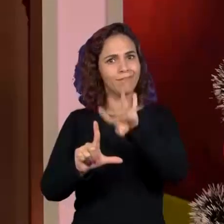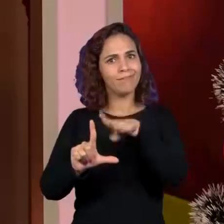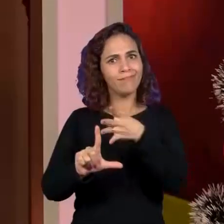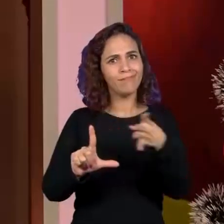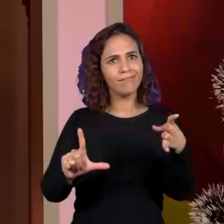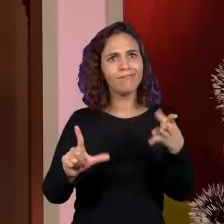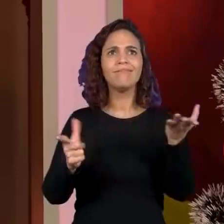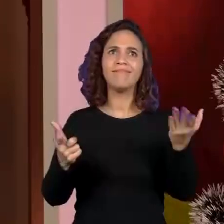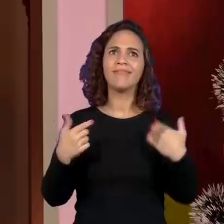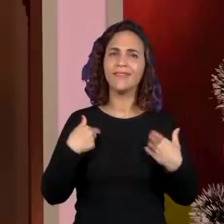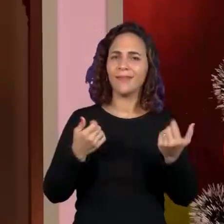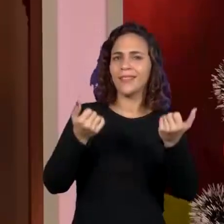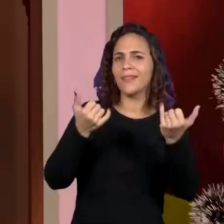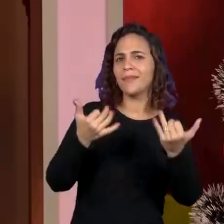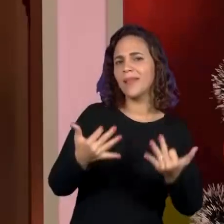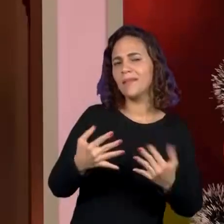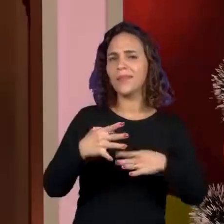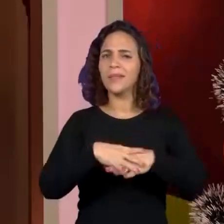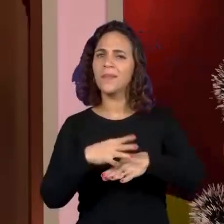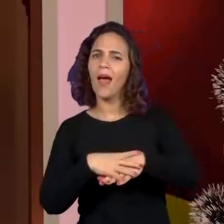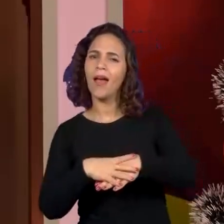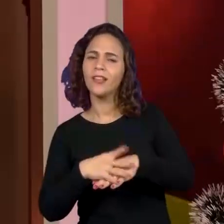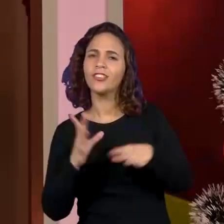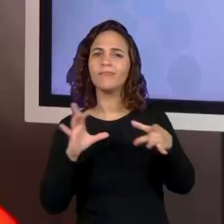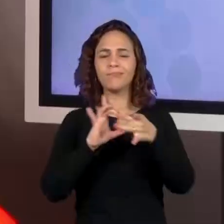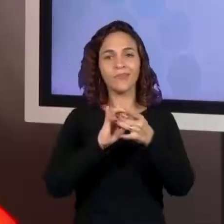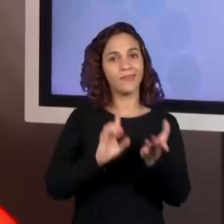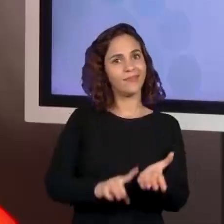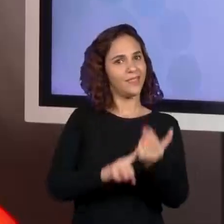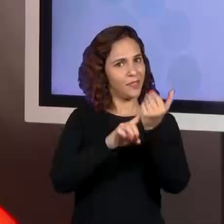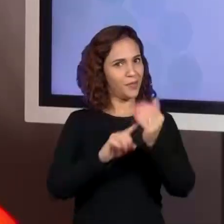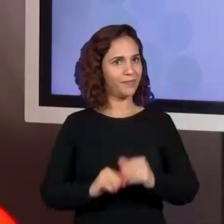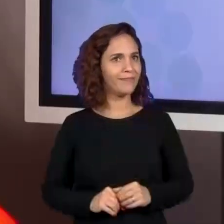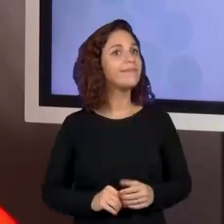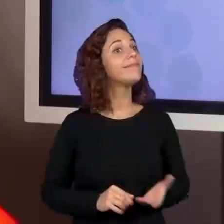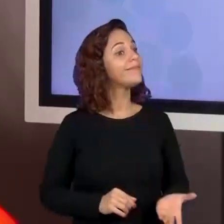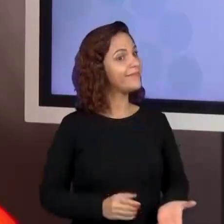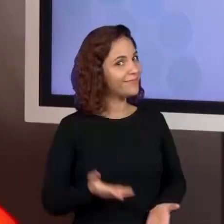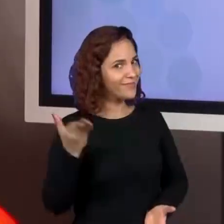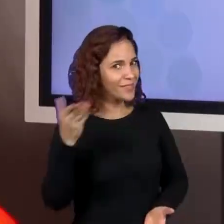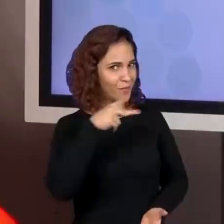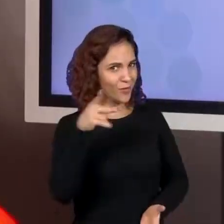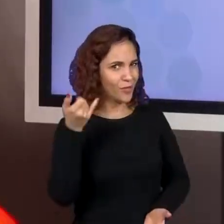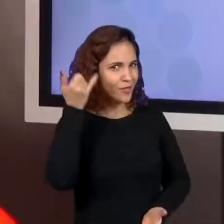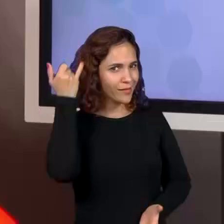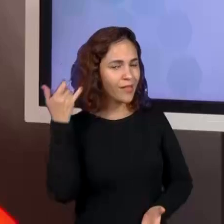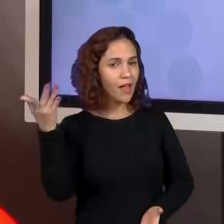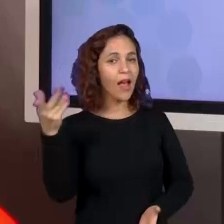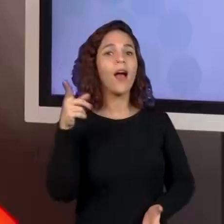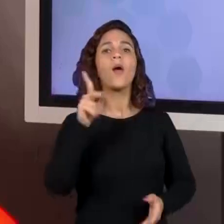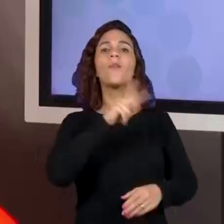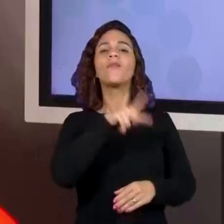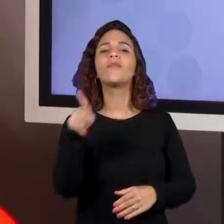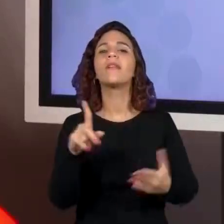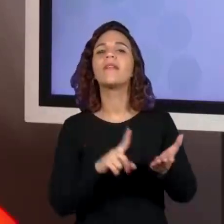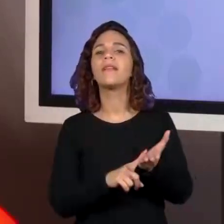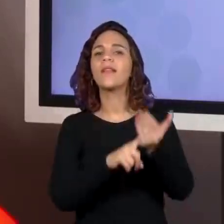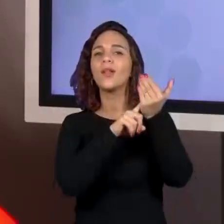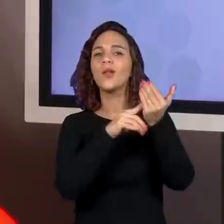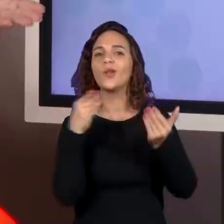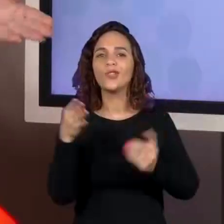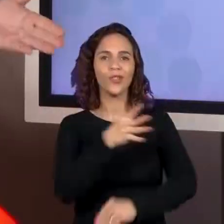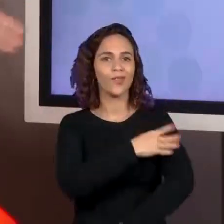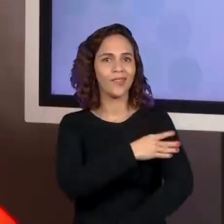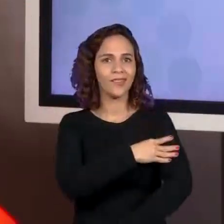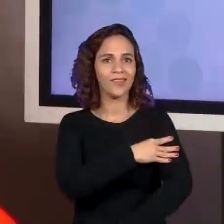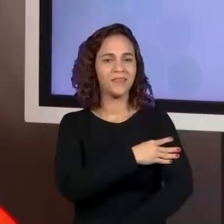sobre as tecnologias da matemática. Muito bem, professora Juliana, professora de tecnologia lá do quarto ano e